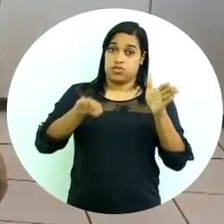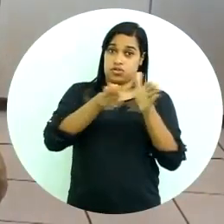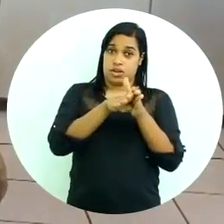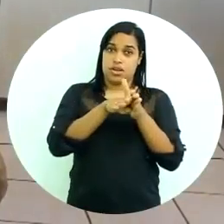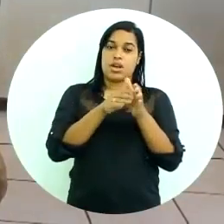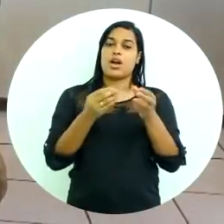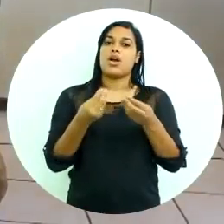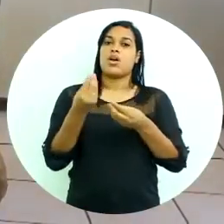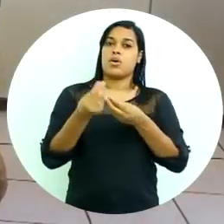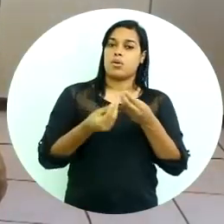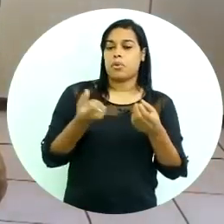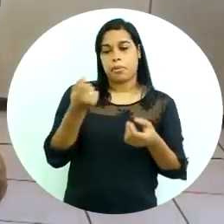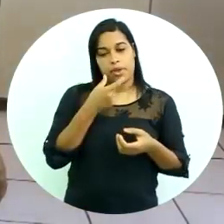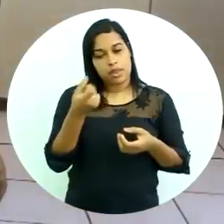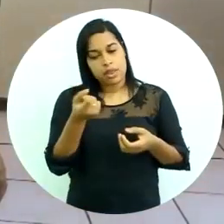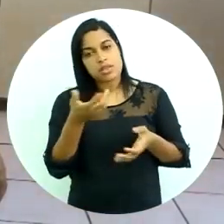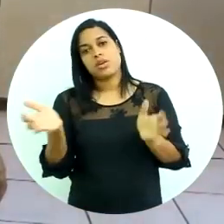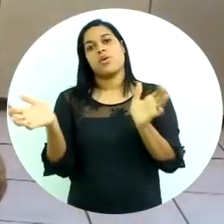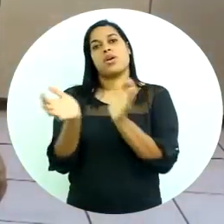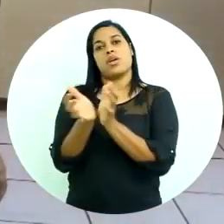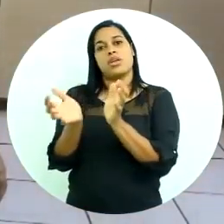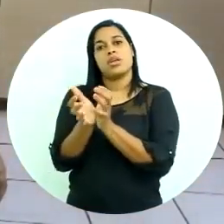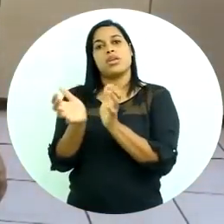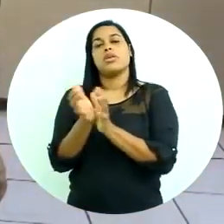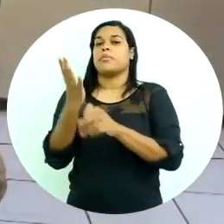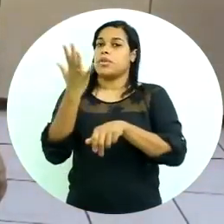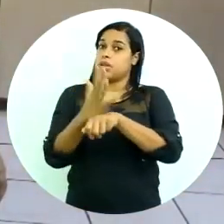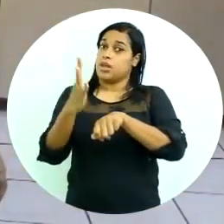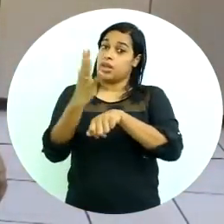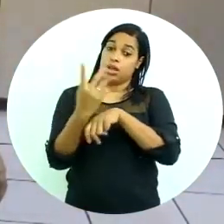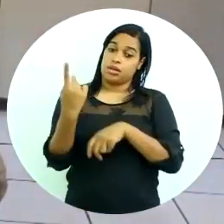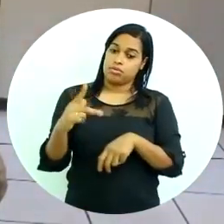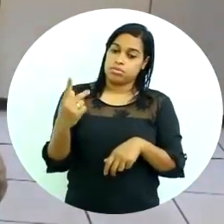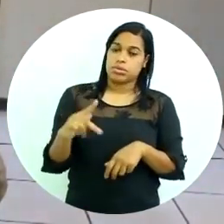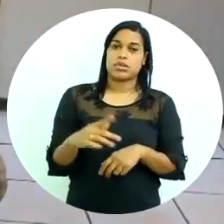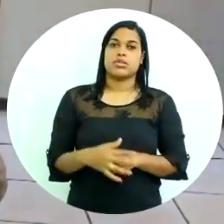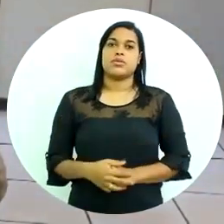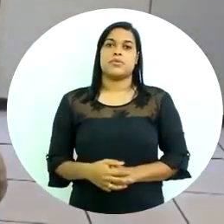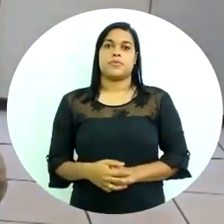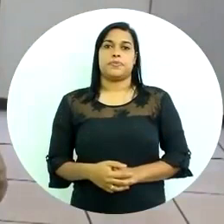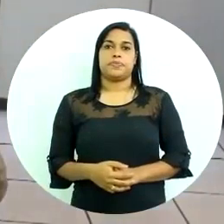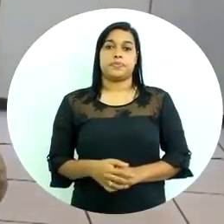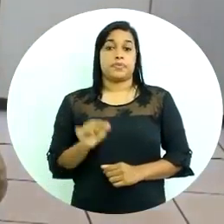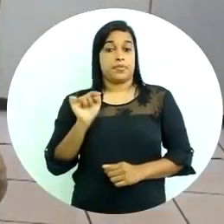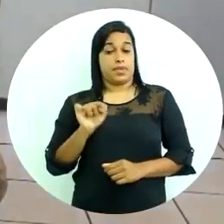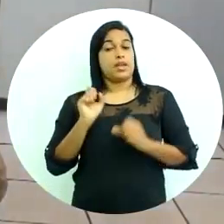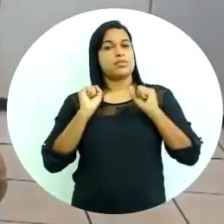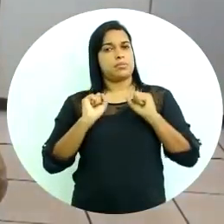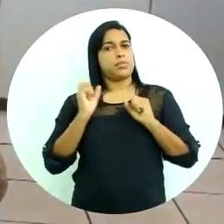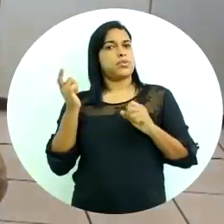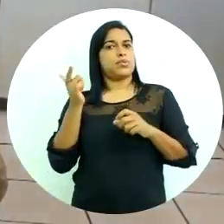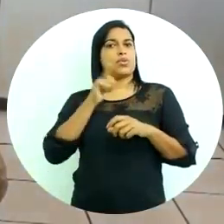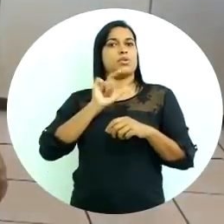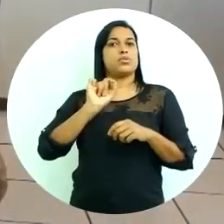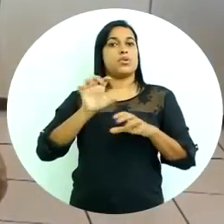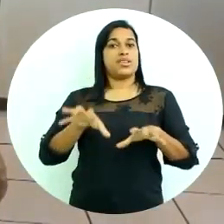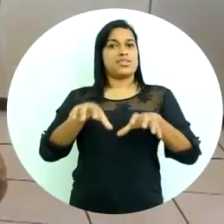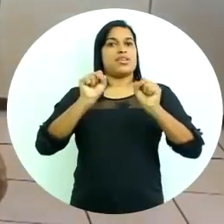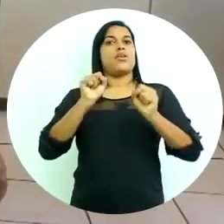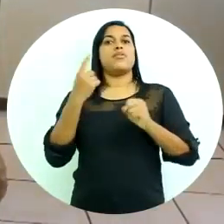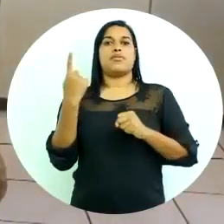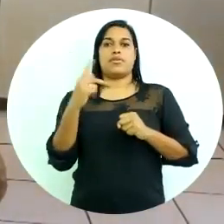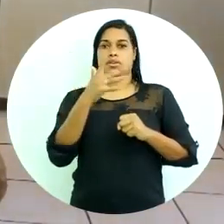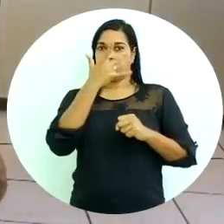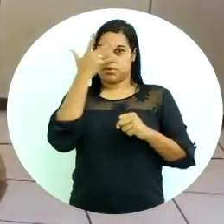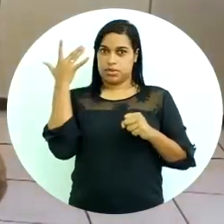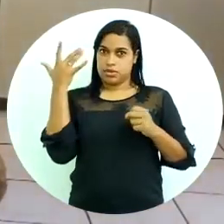com medicações, com equipe especialmente treinada para isso e dessa forma pode conseguir salvar essa